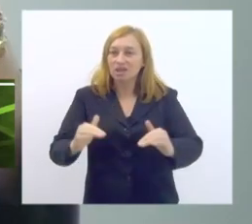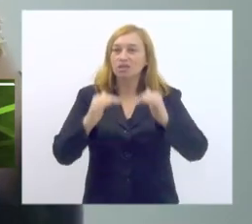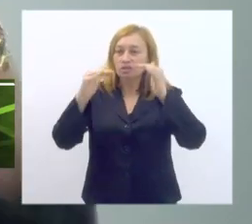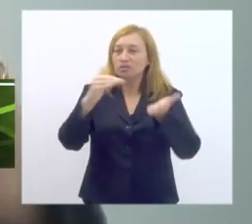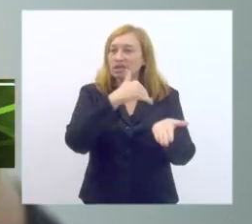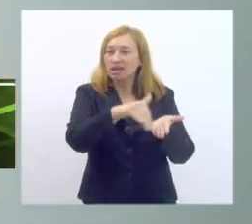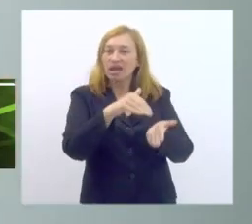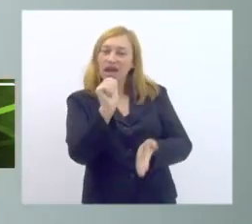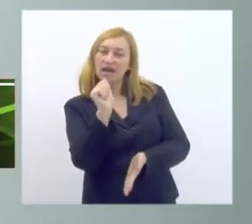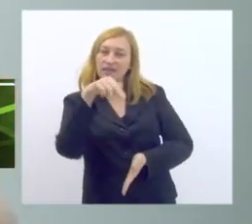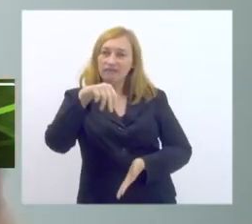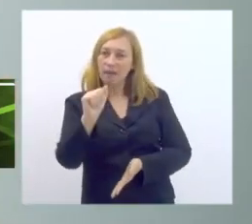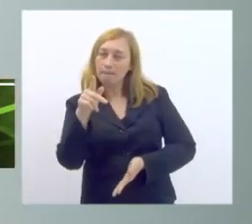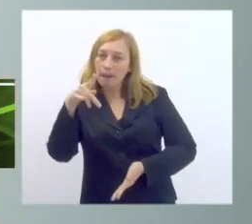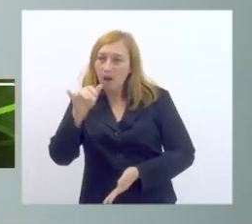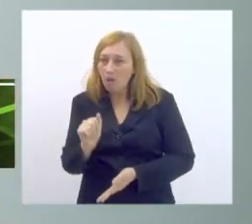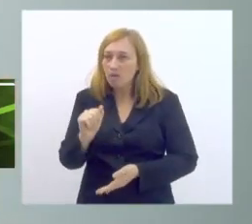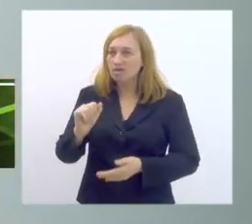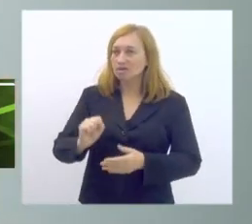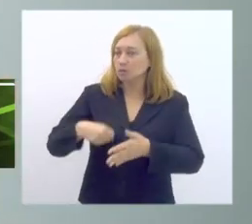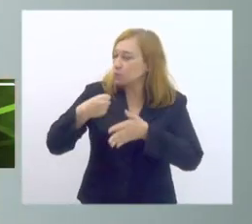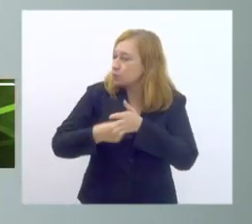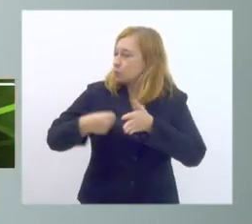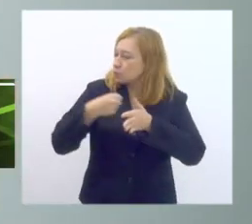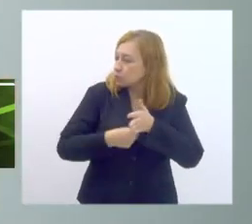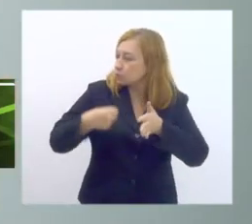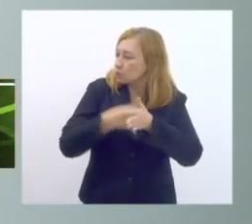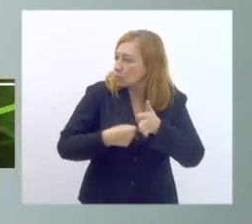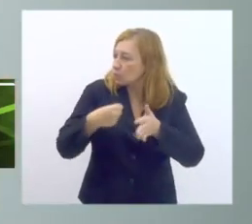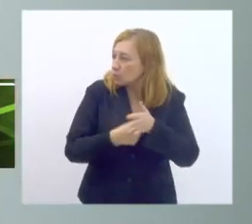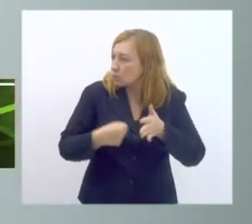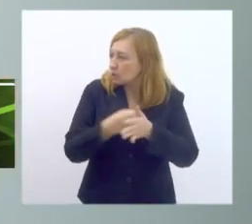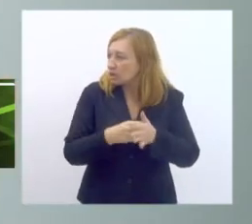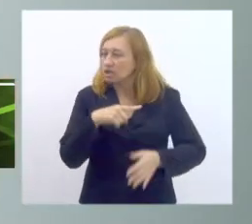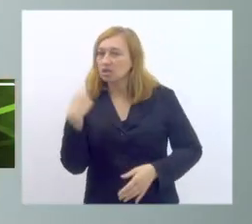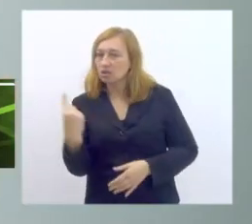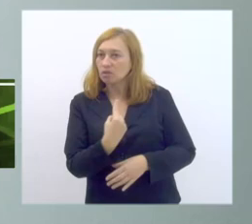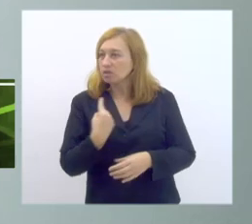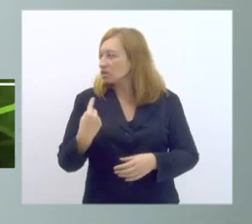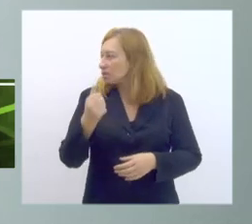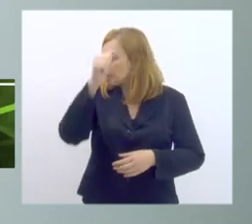Ana Paula, que é incansável em todas as ações da nossa prefeitura,